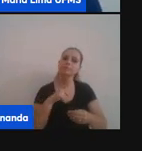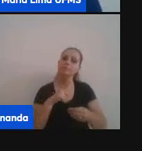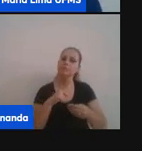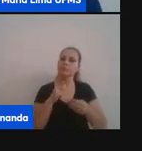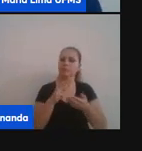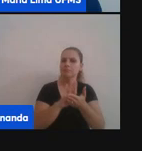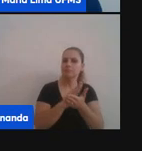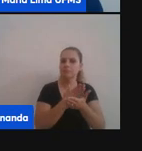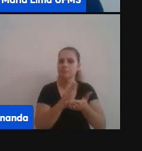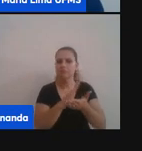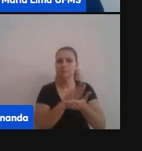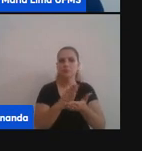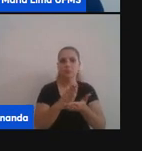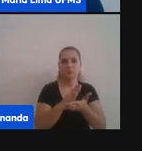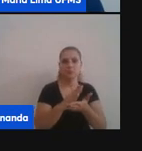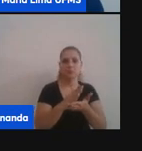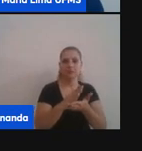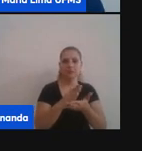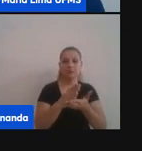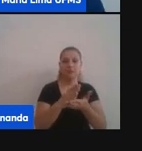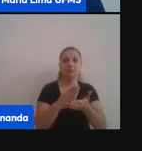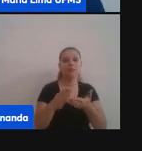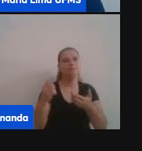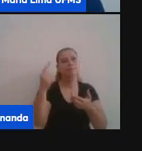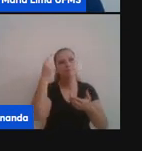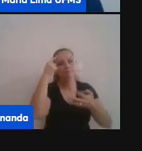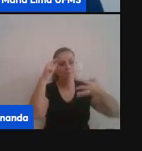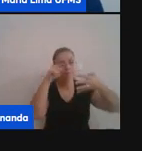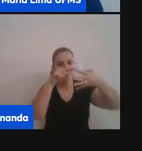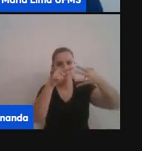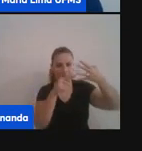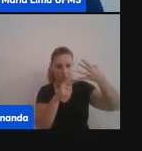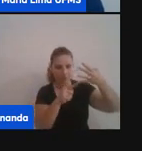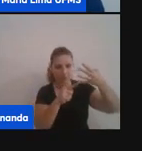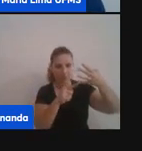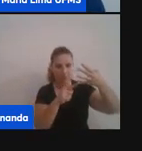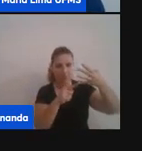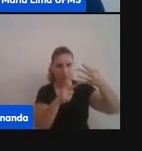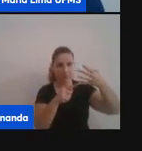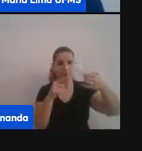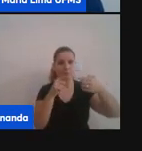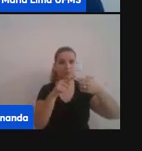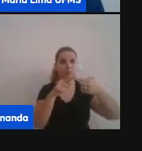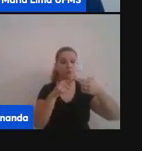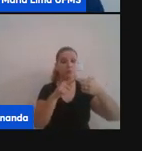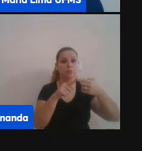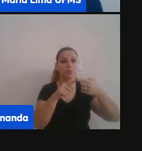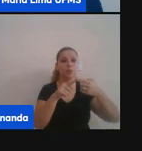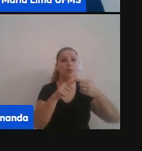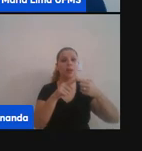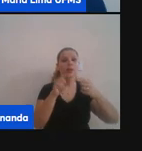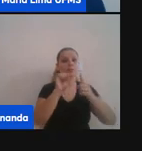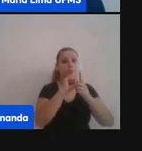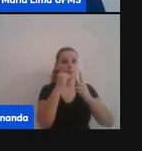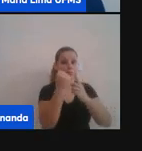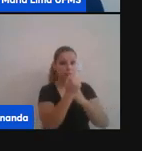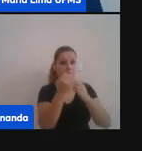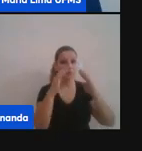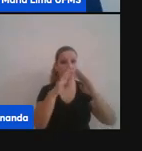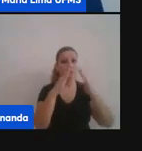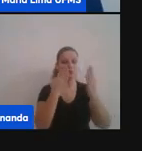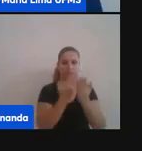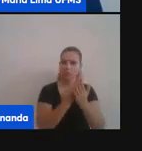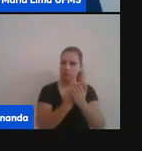a reflexão de todos em torno de alguns pontos, né? A função social da escola, né? Formar para a